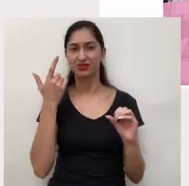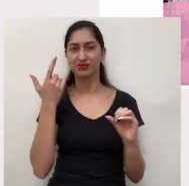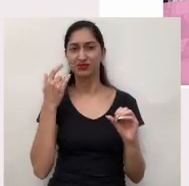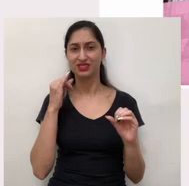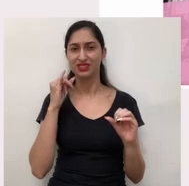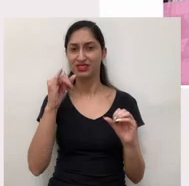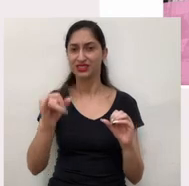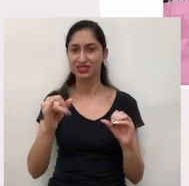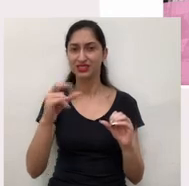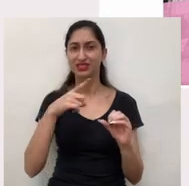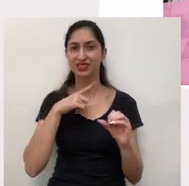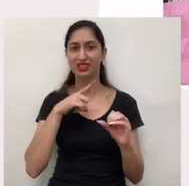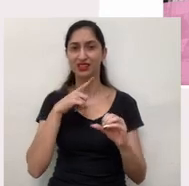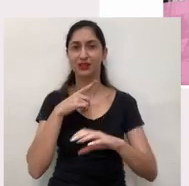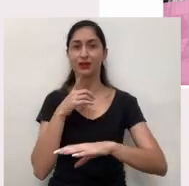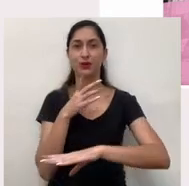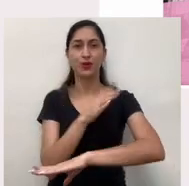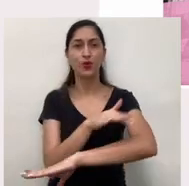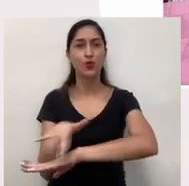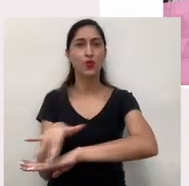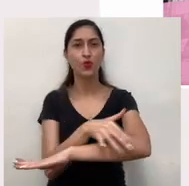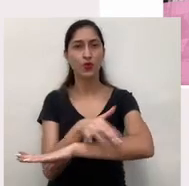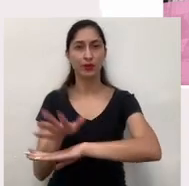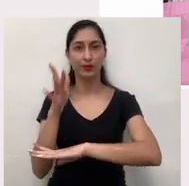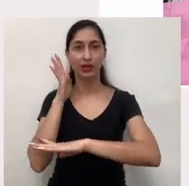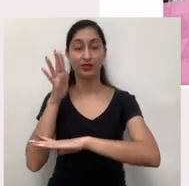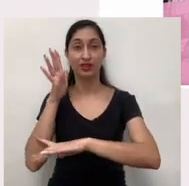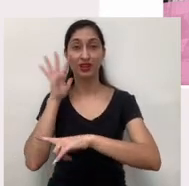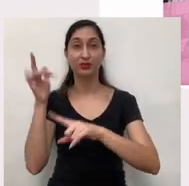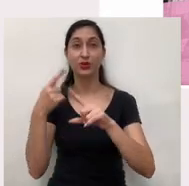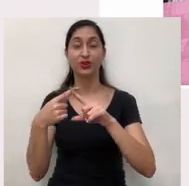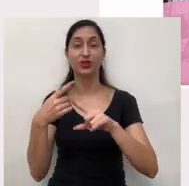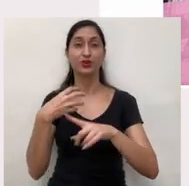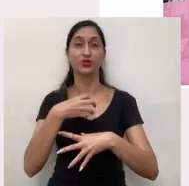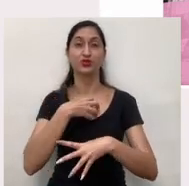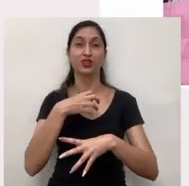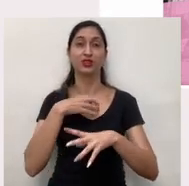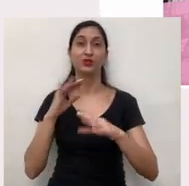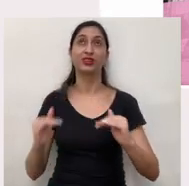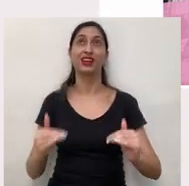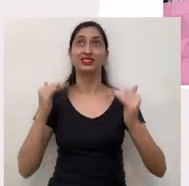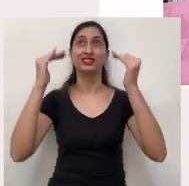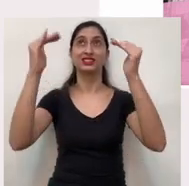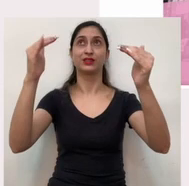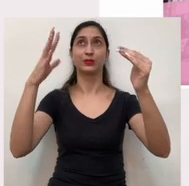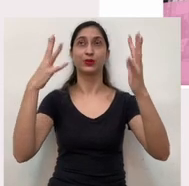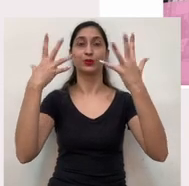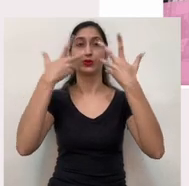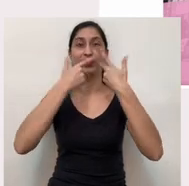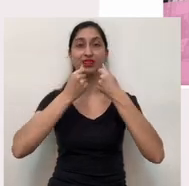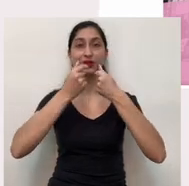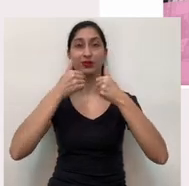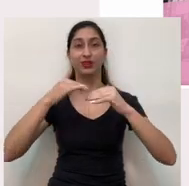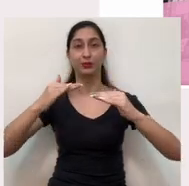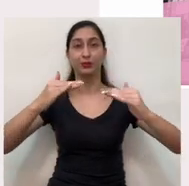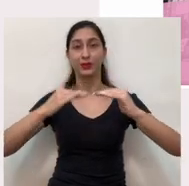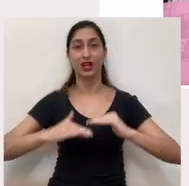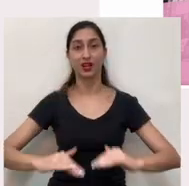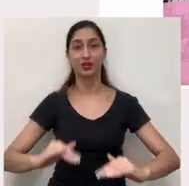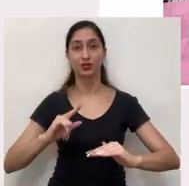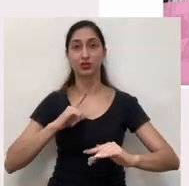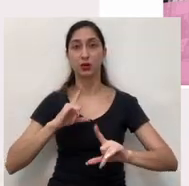imaginária passando lá em cima, né? Porque o estilo está lá em cima, né? E embaixo essa neutralidade